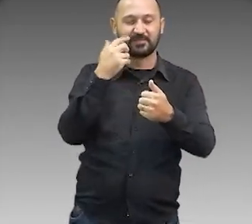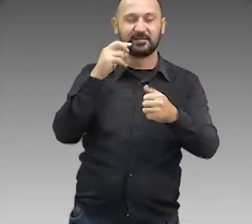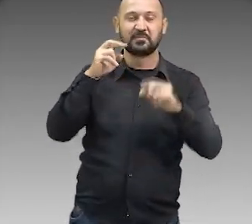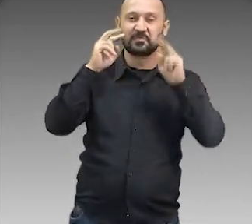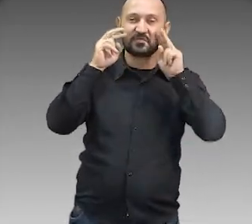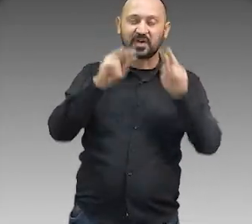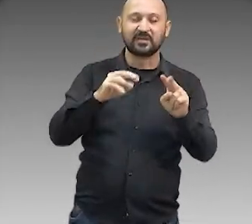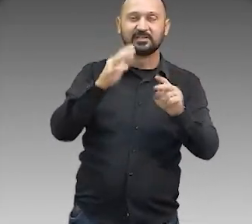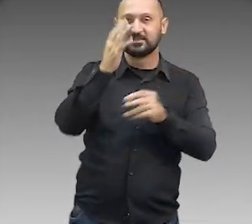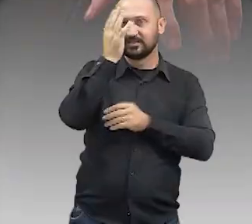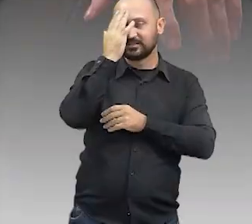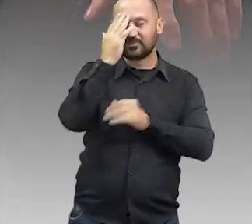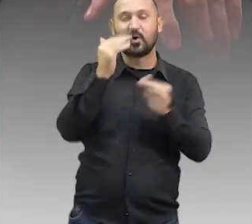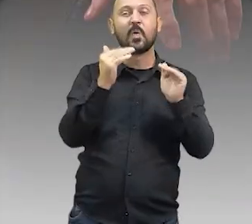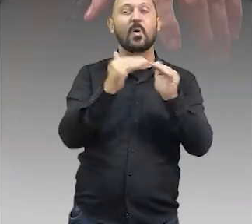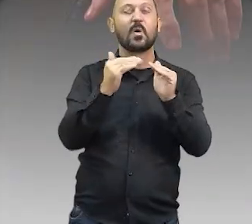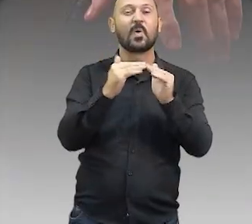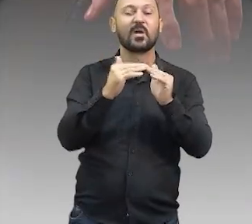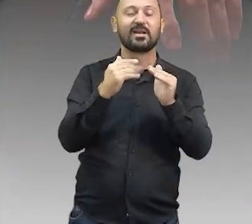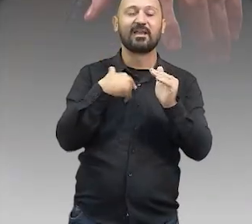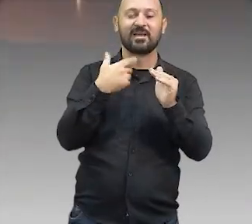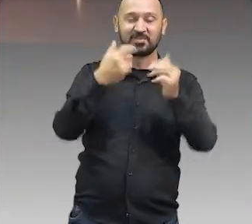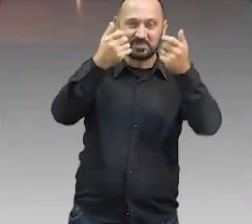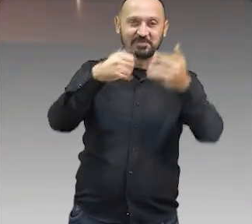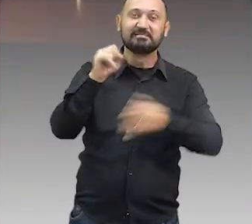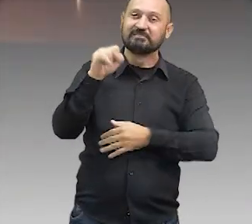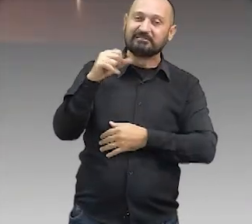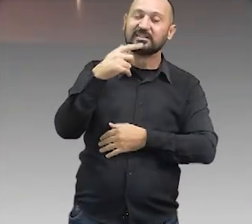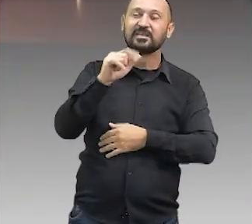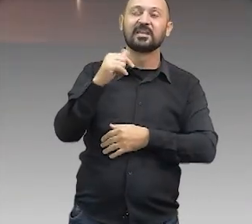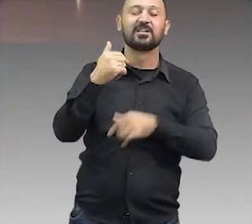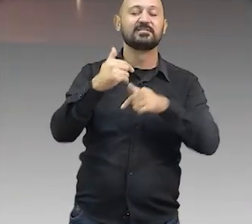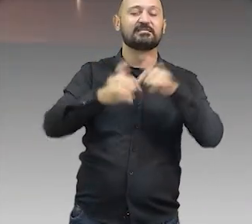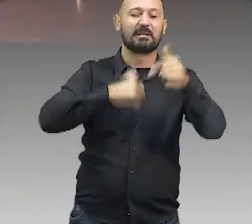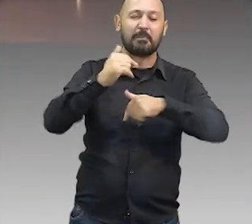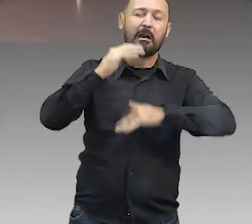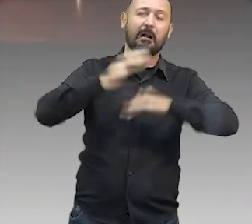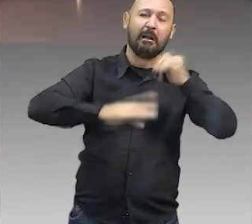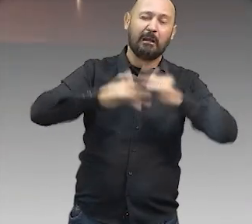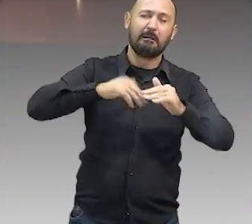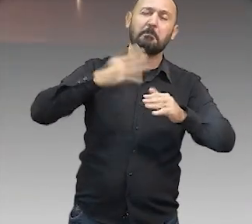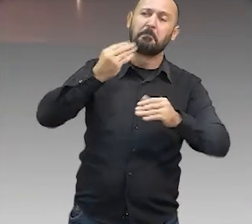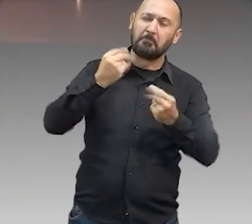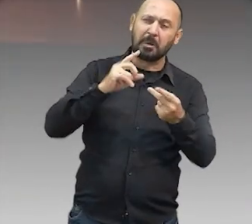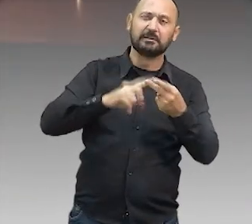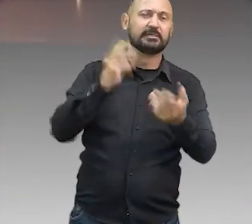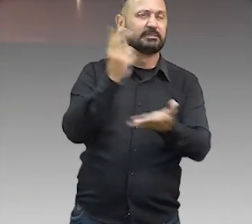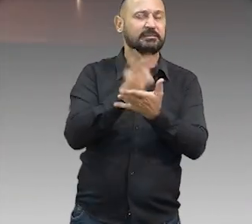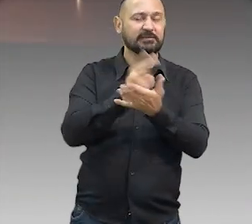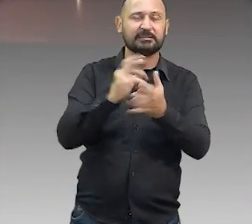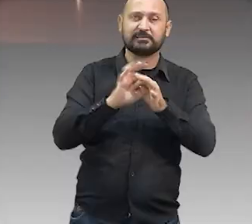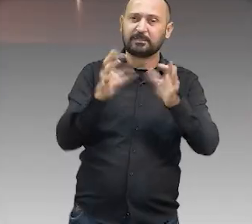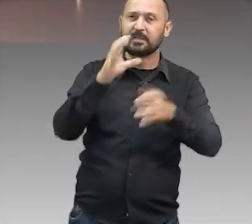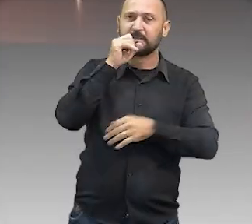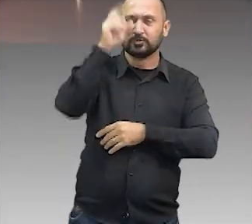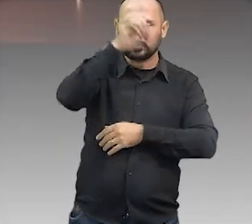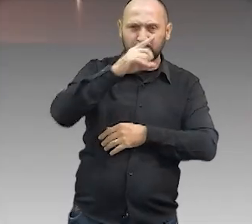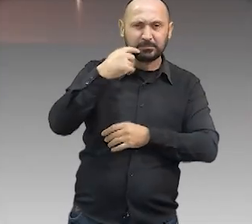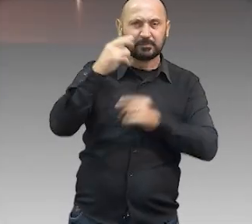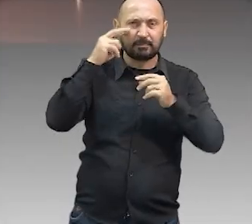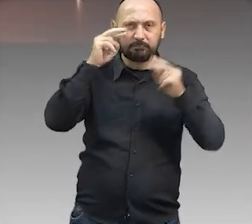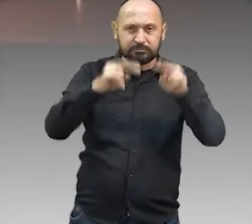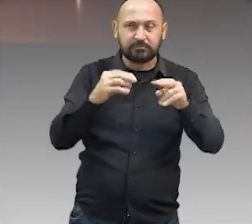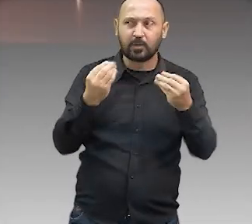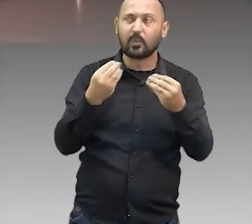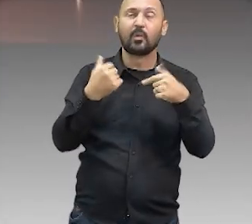trabalha demais, que jornalista está sempre de plantão. E eu quero saber, assim, como é que foi casar, né, como é que foi